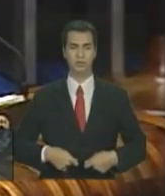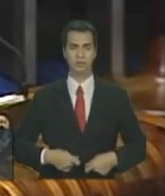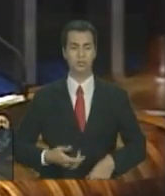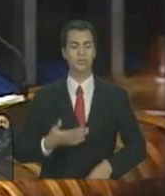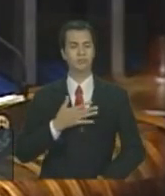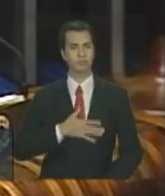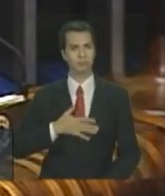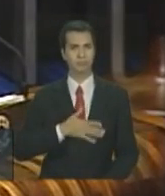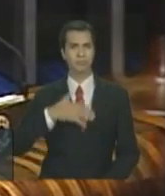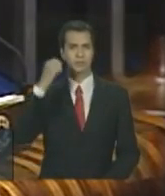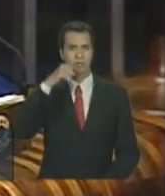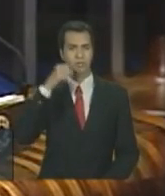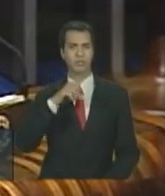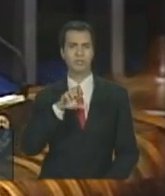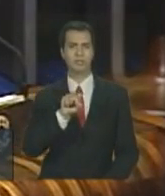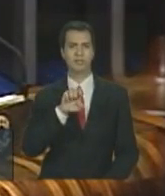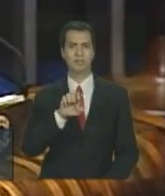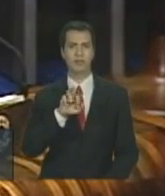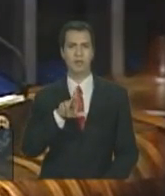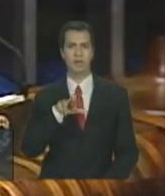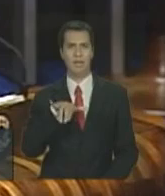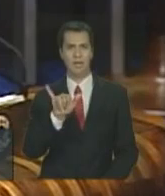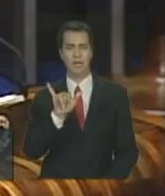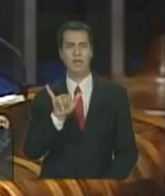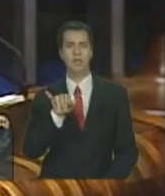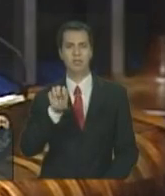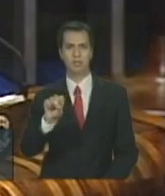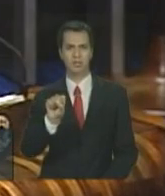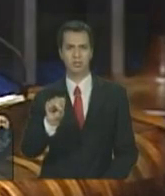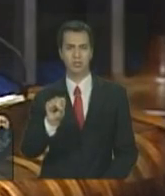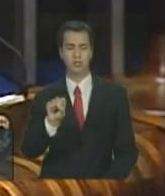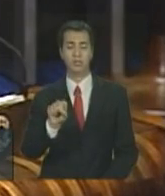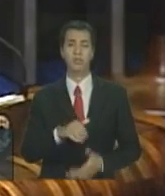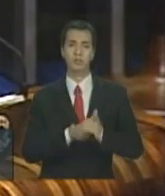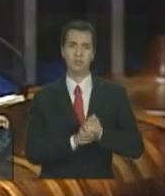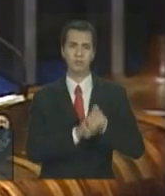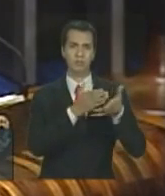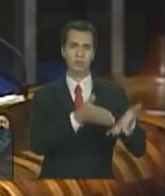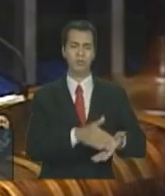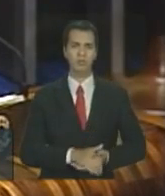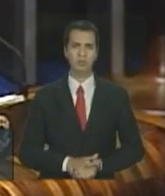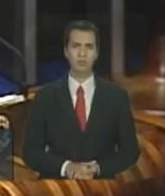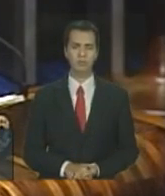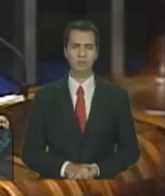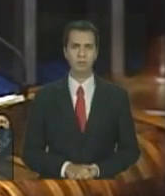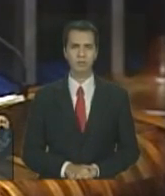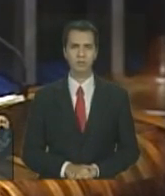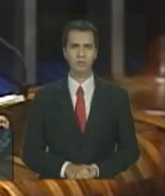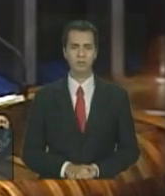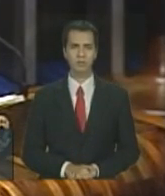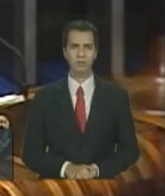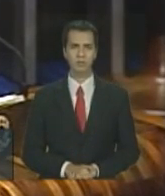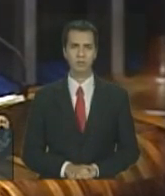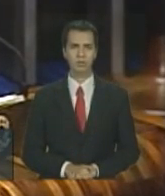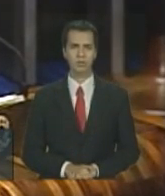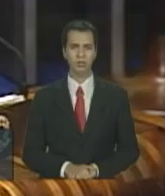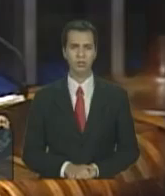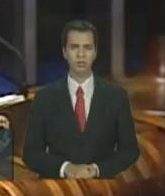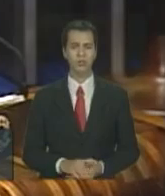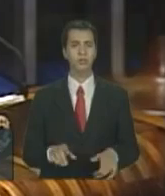nossa querida senadora Sérgio Secharenko. Queria também, junto